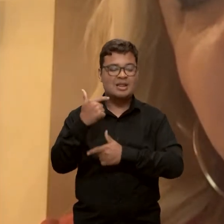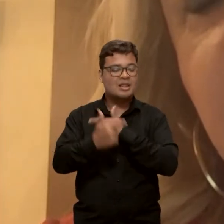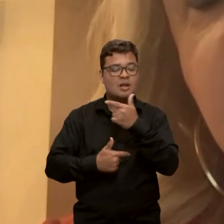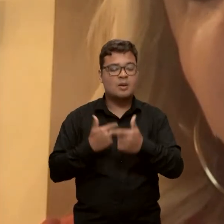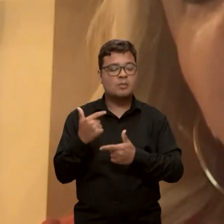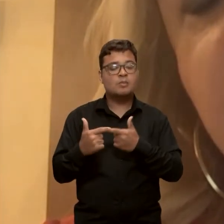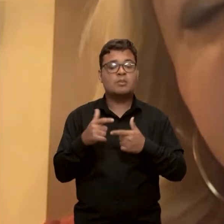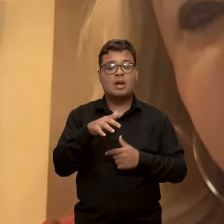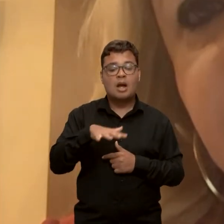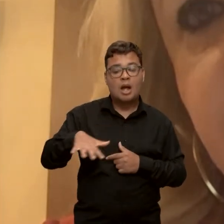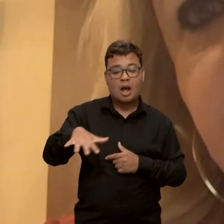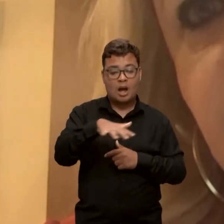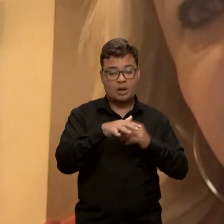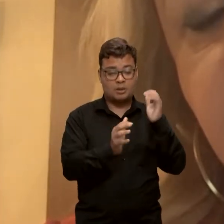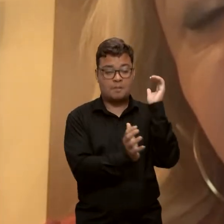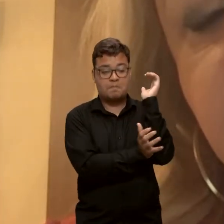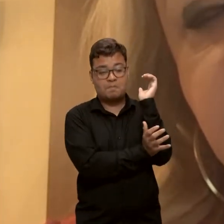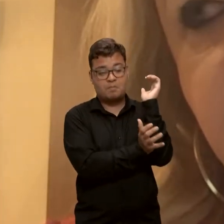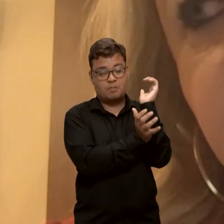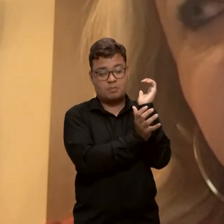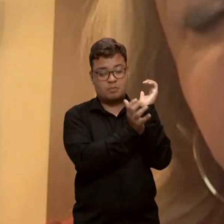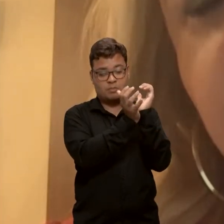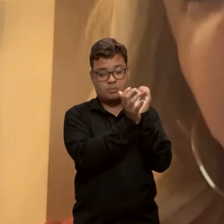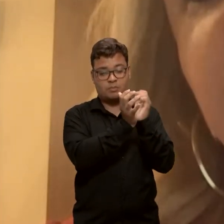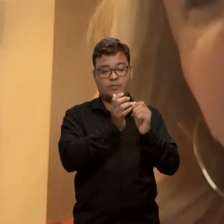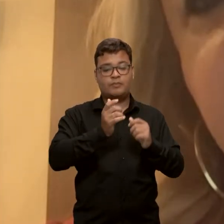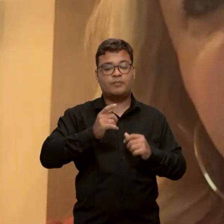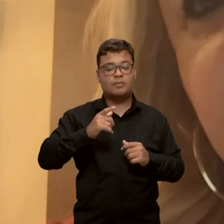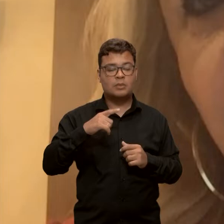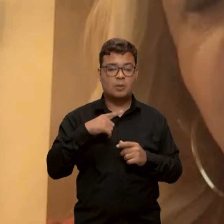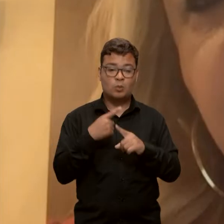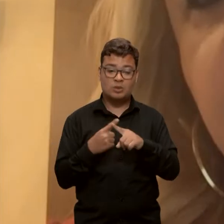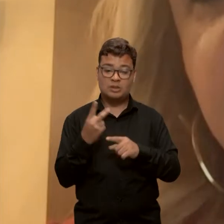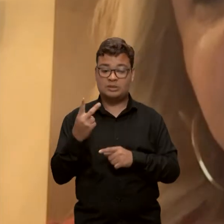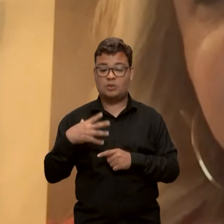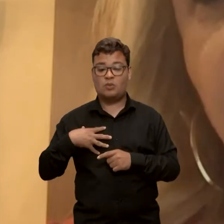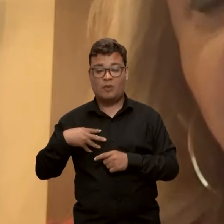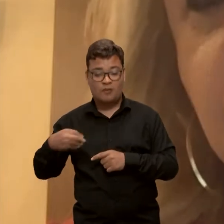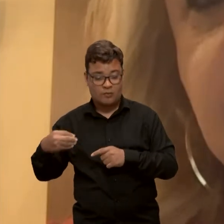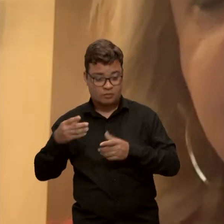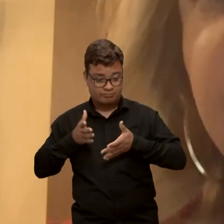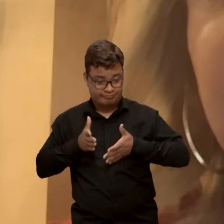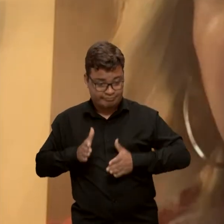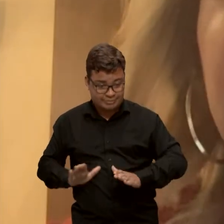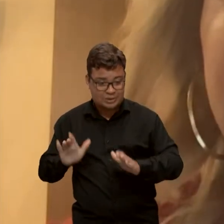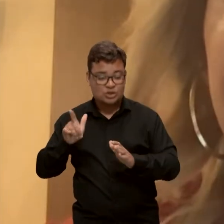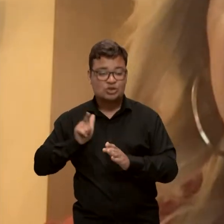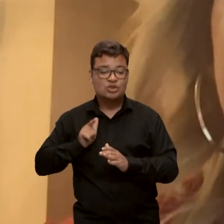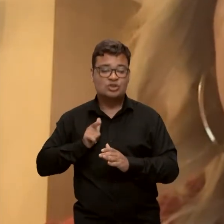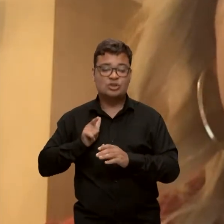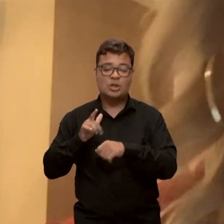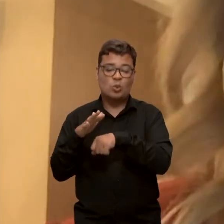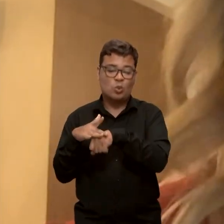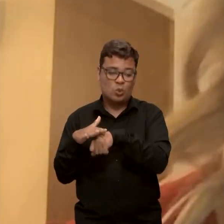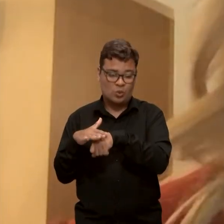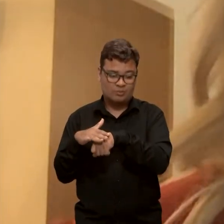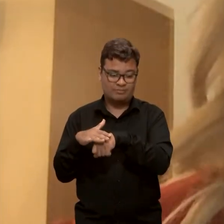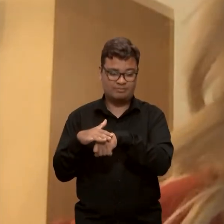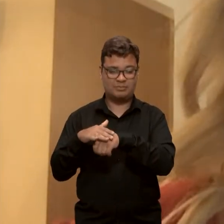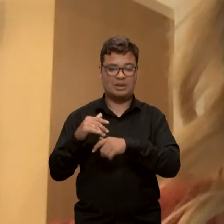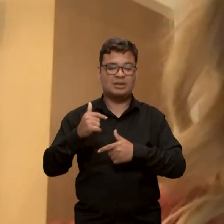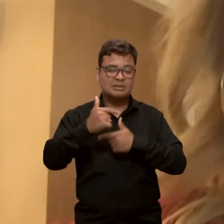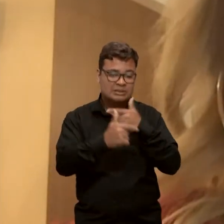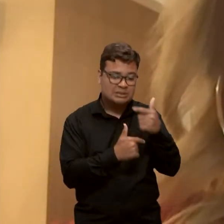trabalhar na área burocrática. Minha segunda filha nasceu com um problema de saúde, então, para mim não ter que dar plantão,